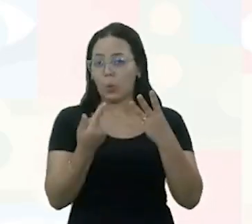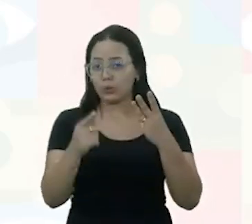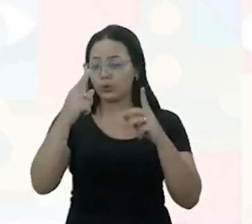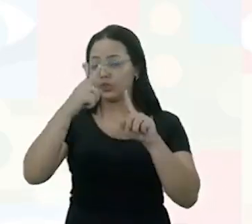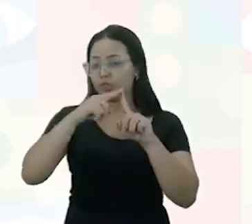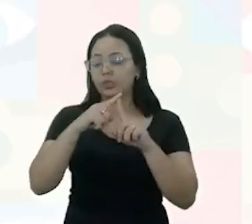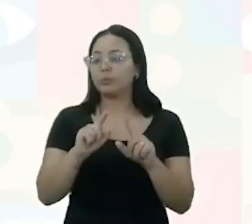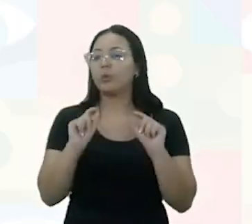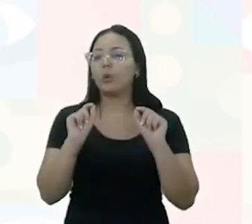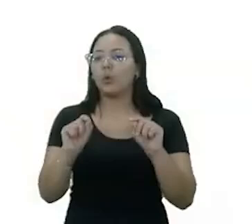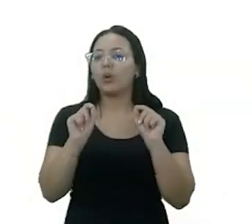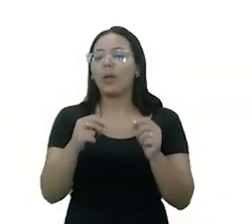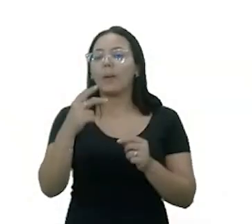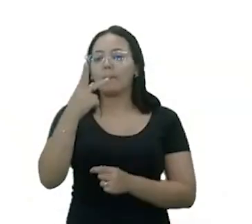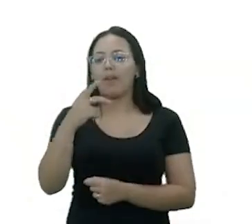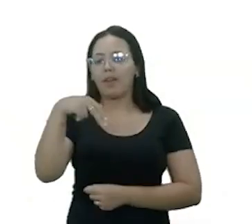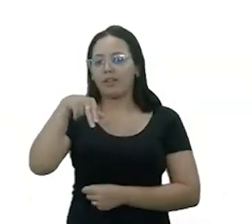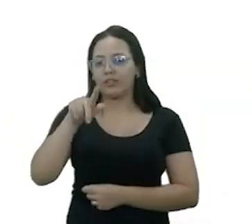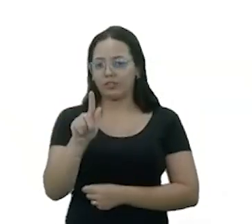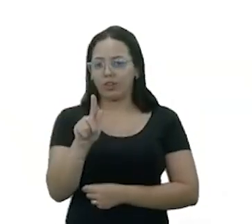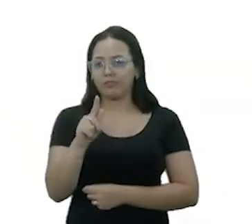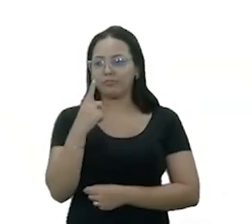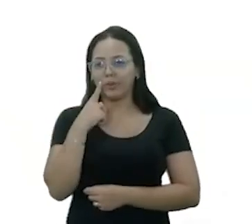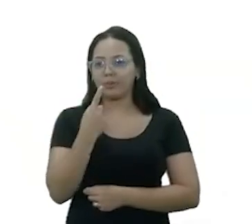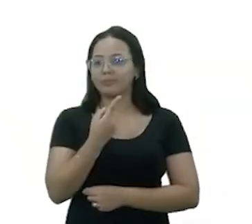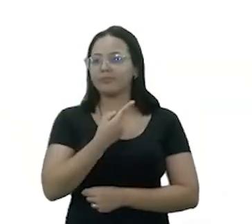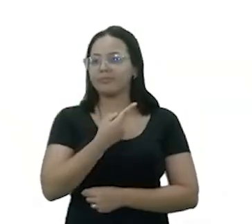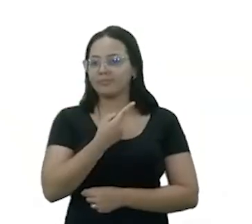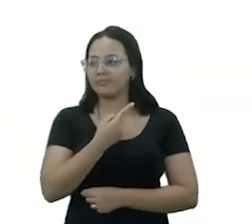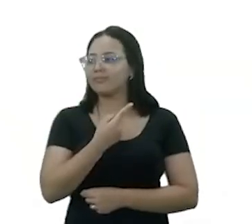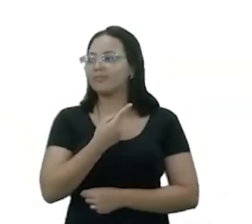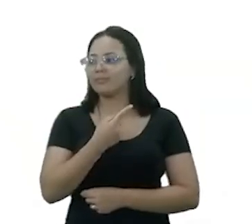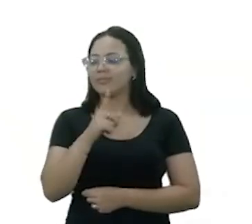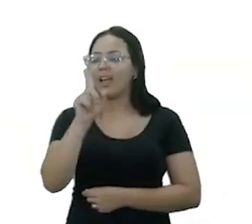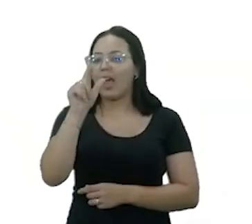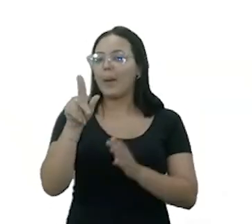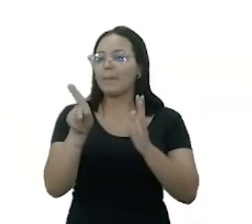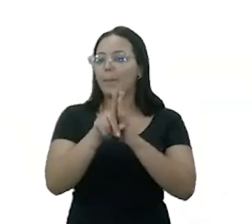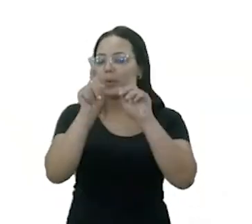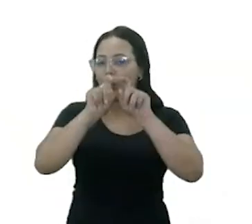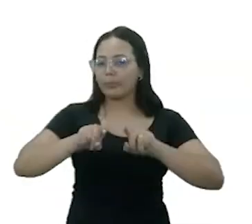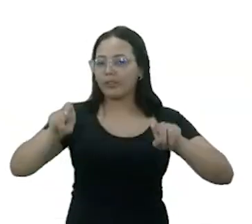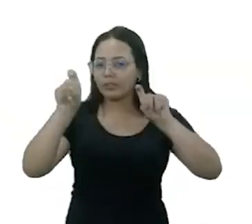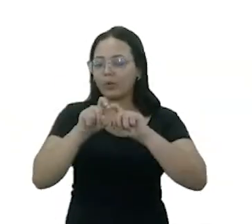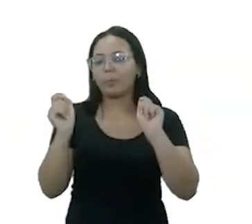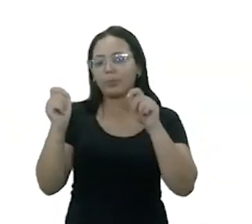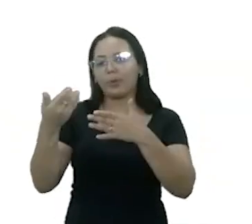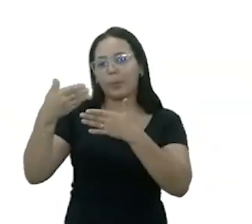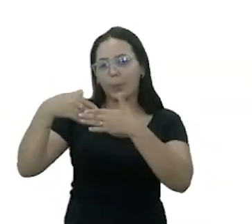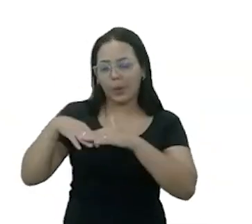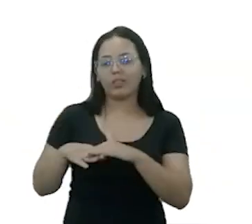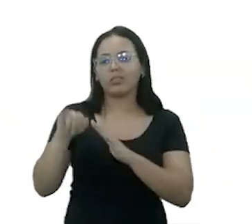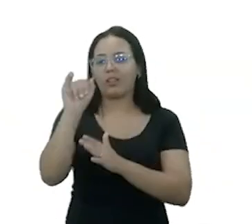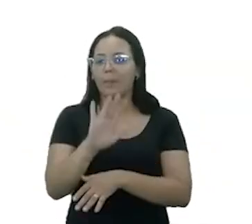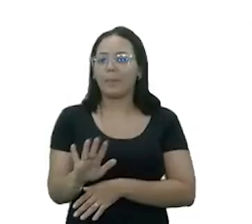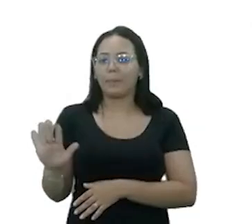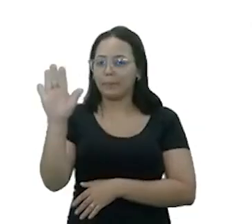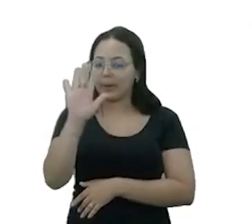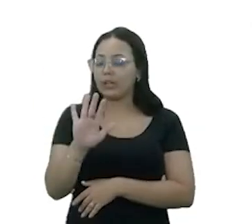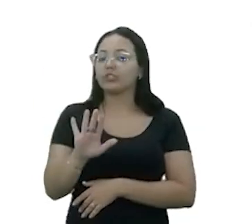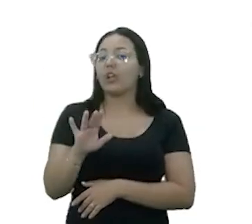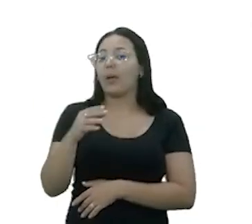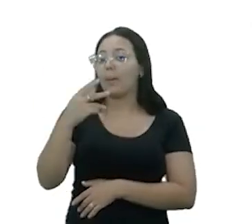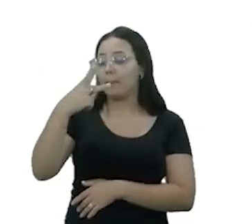formato é o formato PNG. É um formato de arquivo de computador para armazenar imagem digital. O